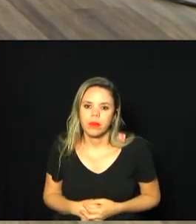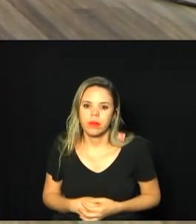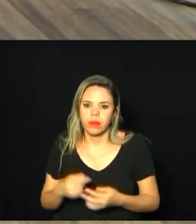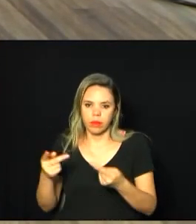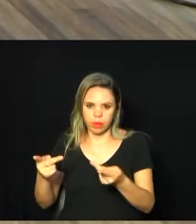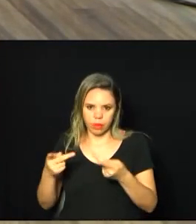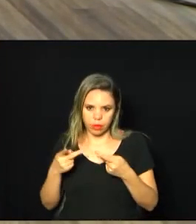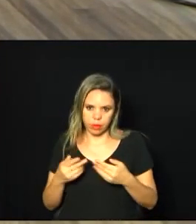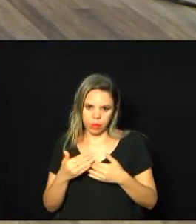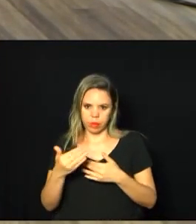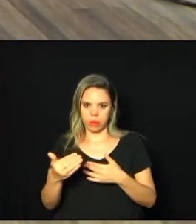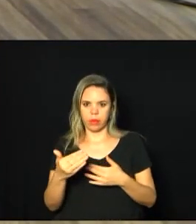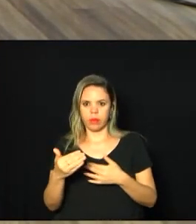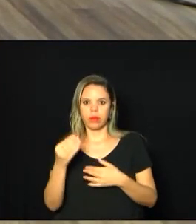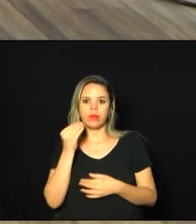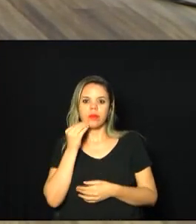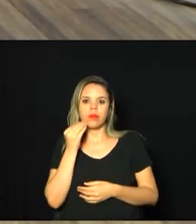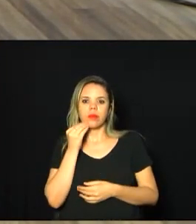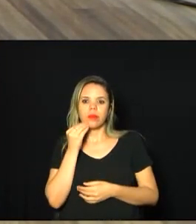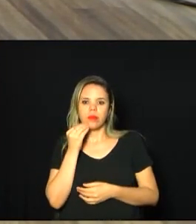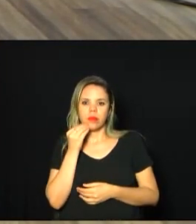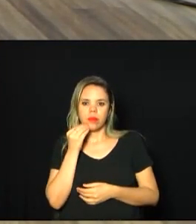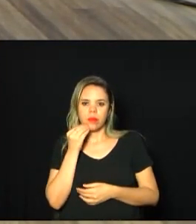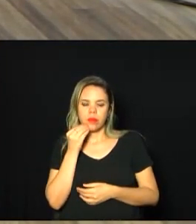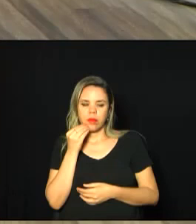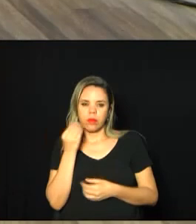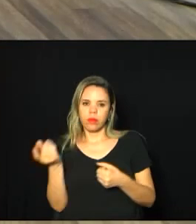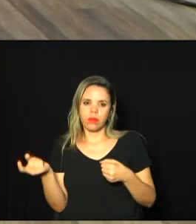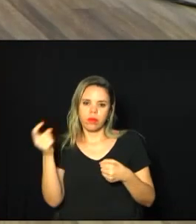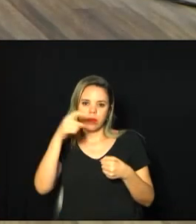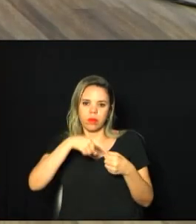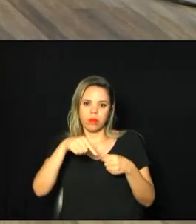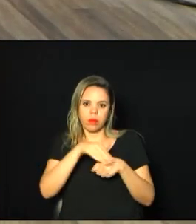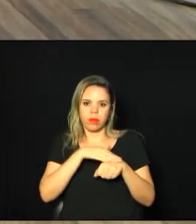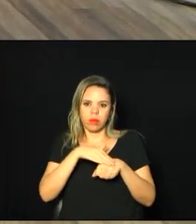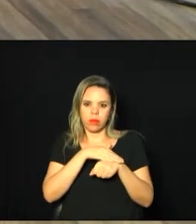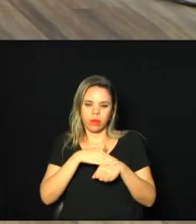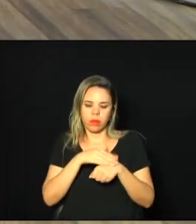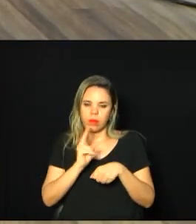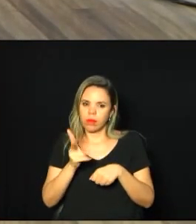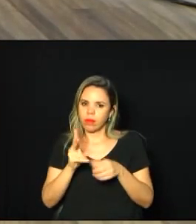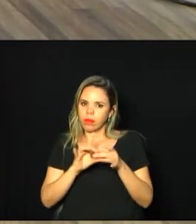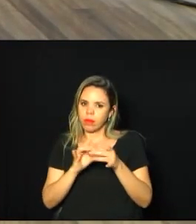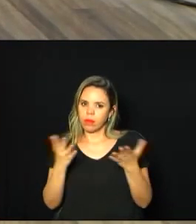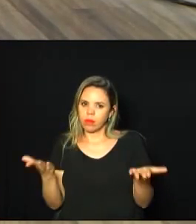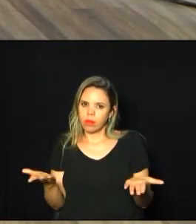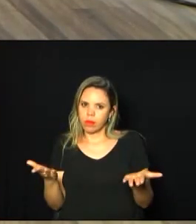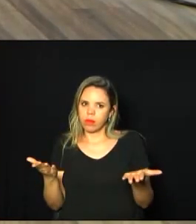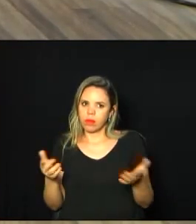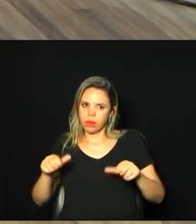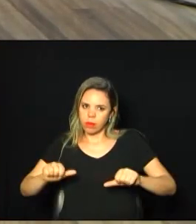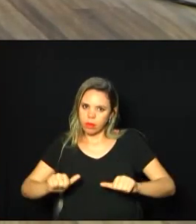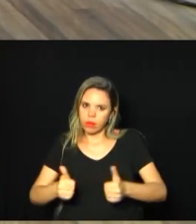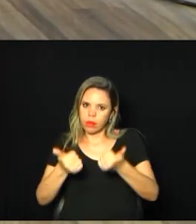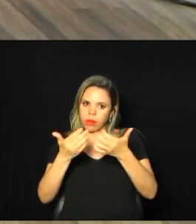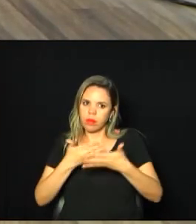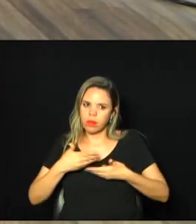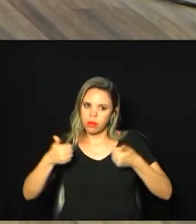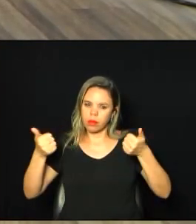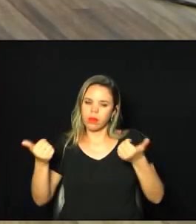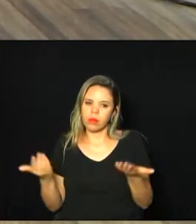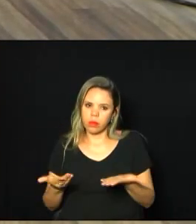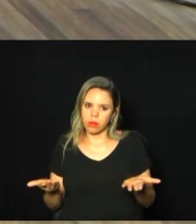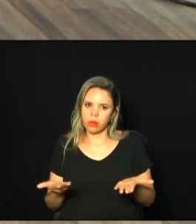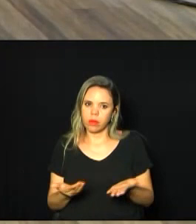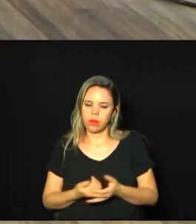fica o convite para uma próxima oportunidade para a gente poder voltar a conversar, que seja sempre com um cenário positivo, melhor do que o que